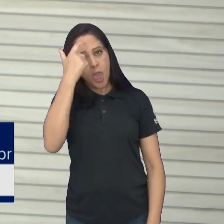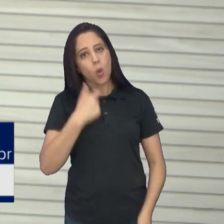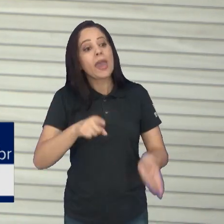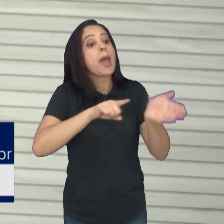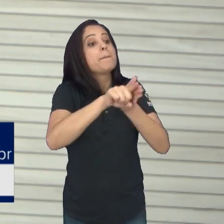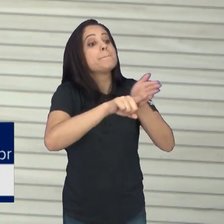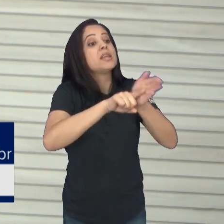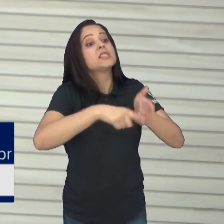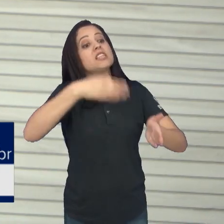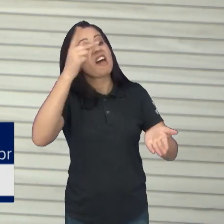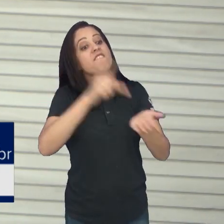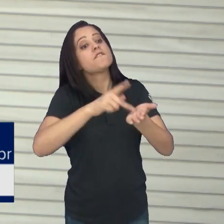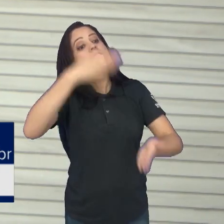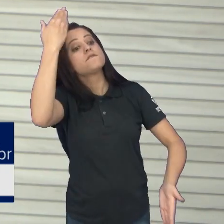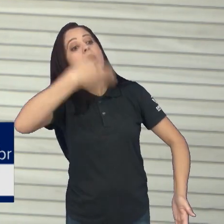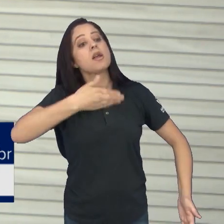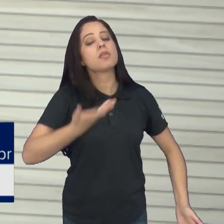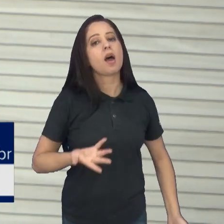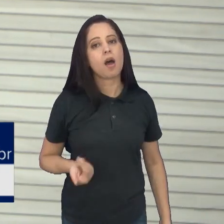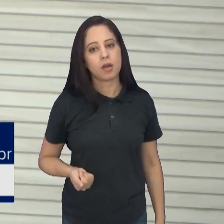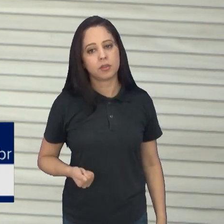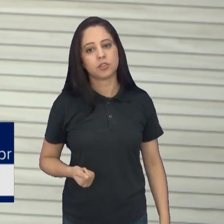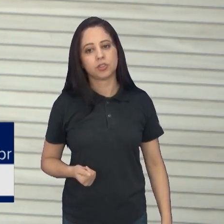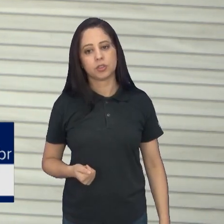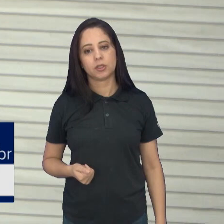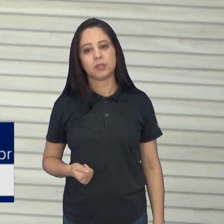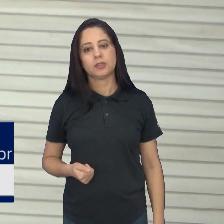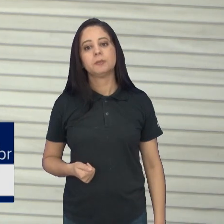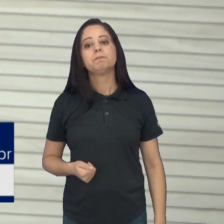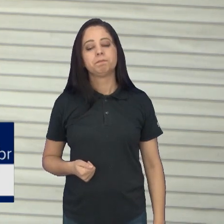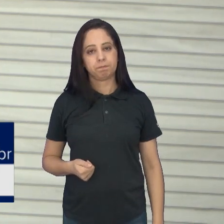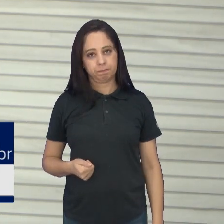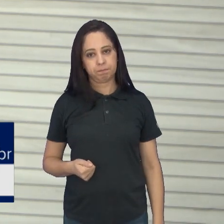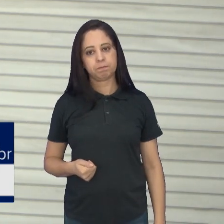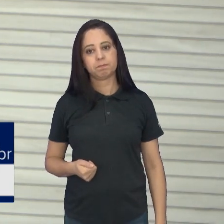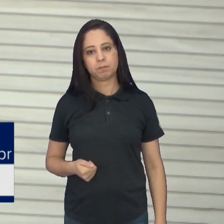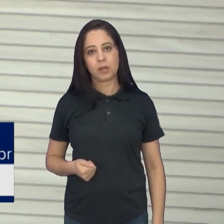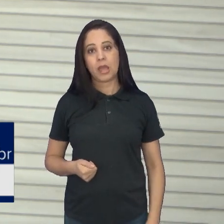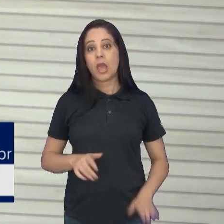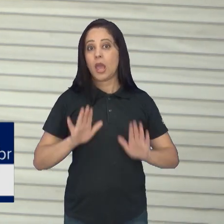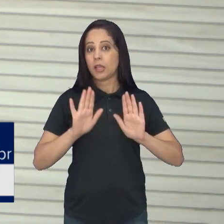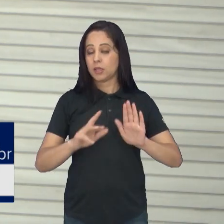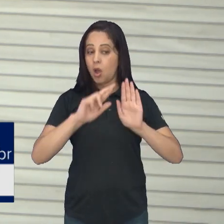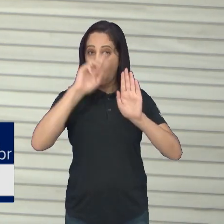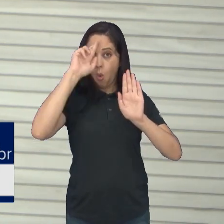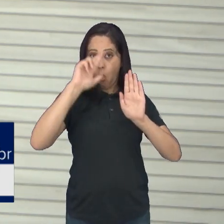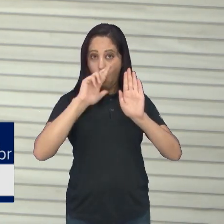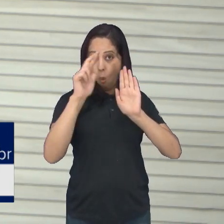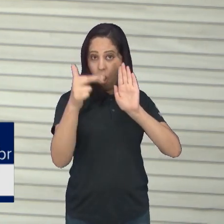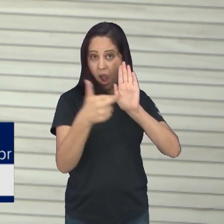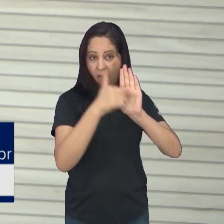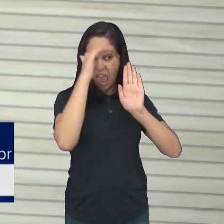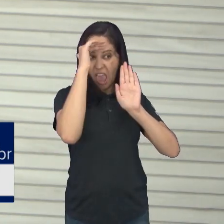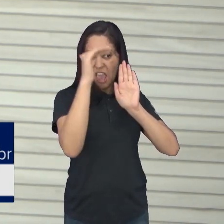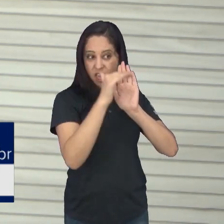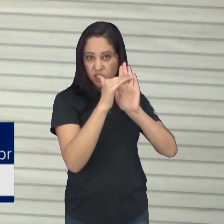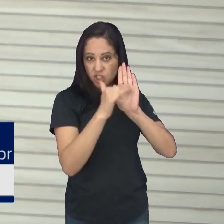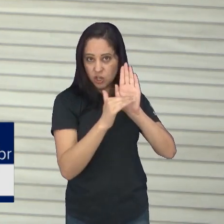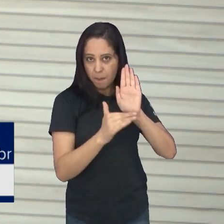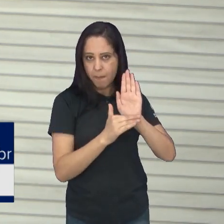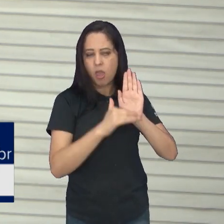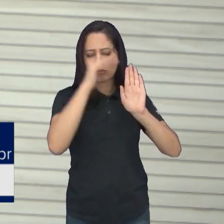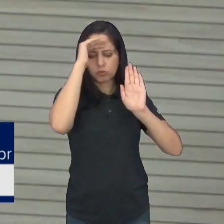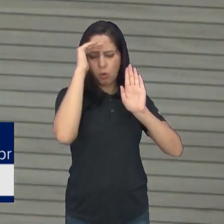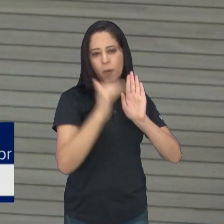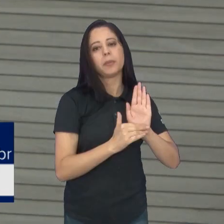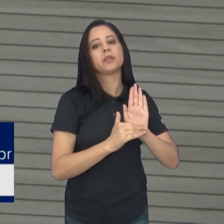a minha função aqui. Então, o que a gente quer é que se siga o regimento da casa, que a convocação seja